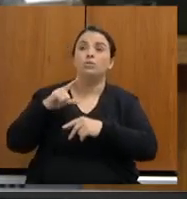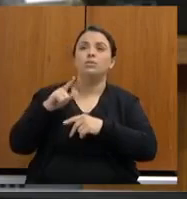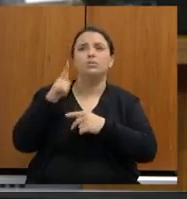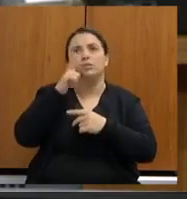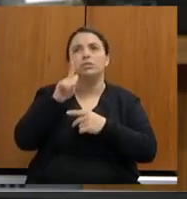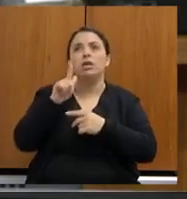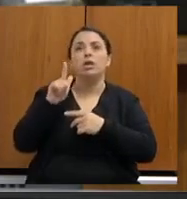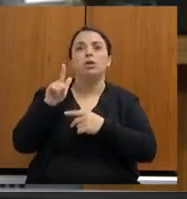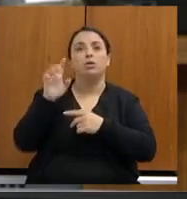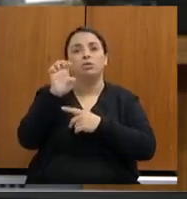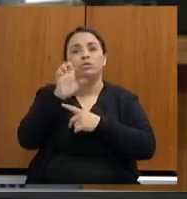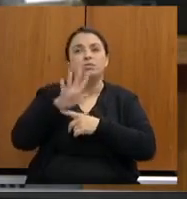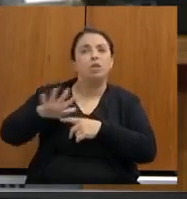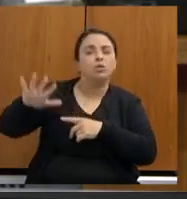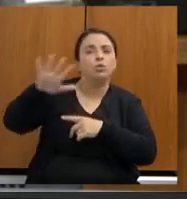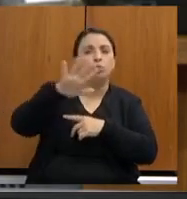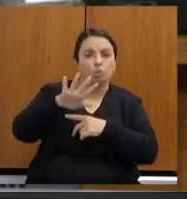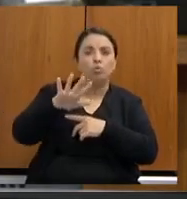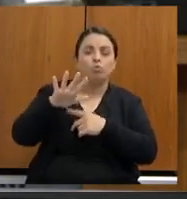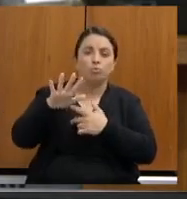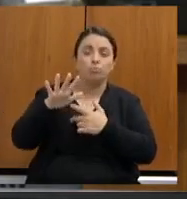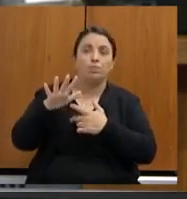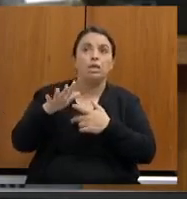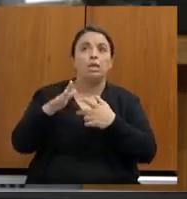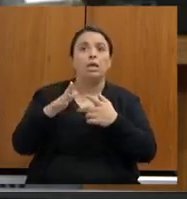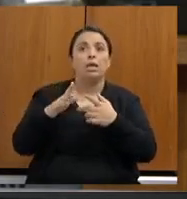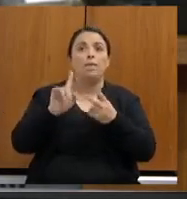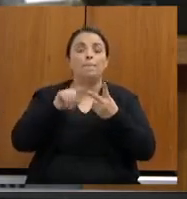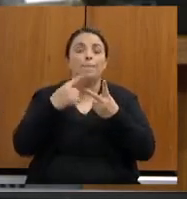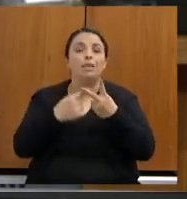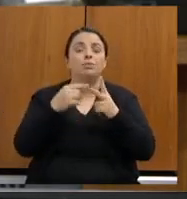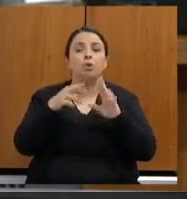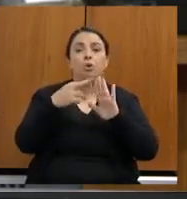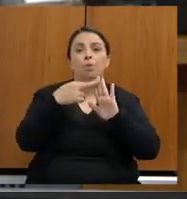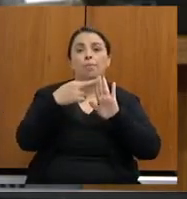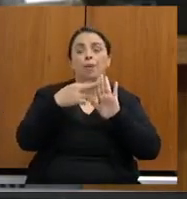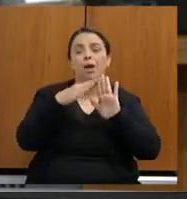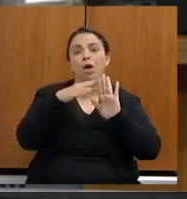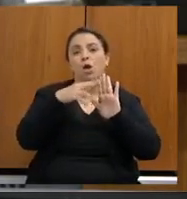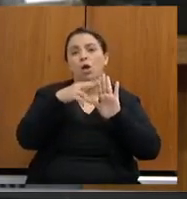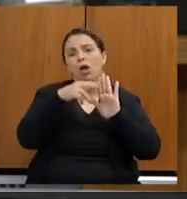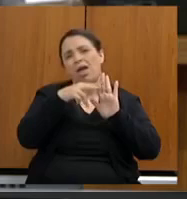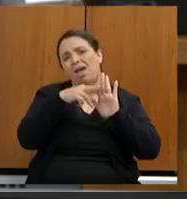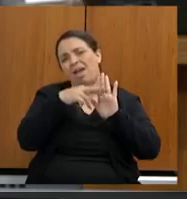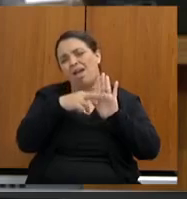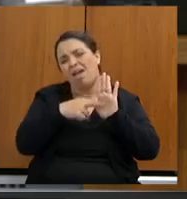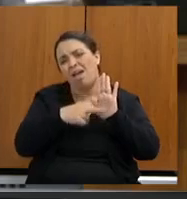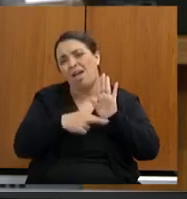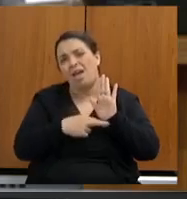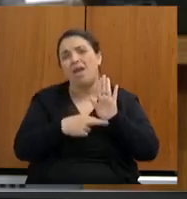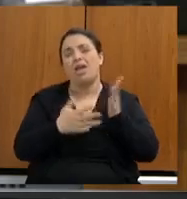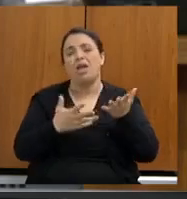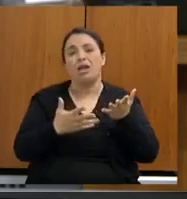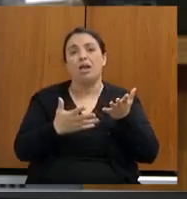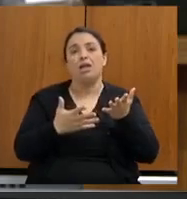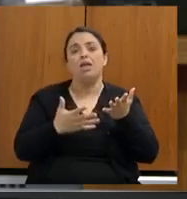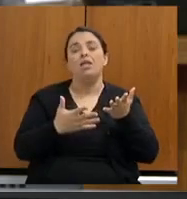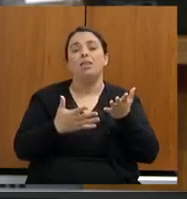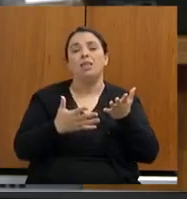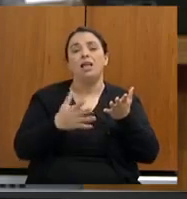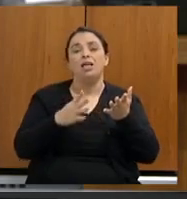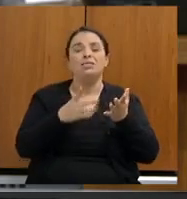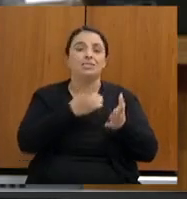assim como uma Norma relacionada à classificação das deans que são as delegacias especializadas